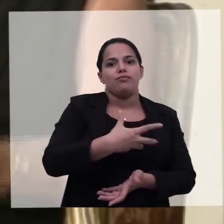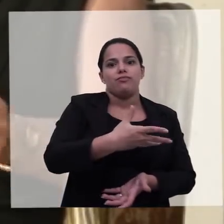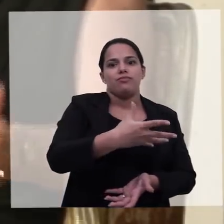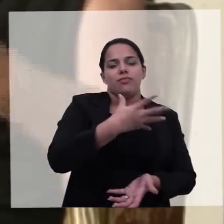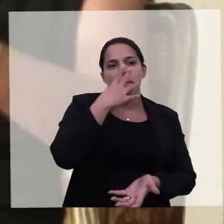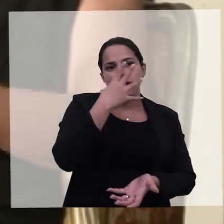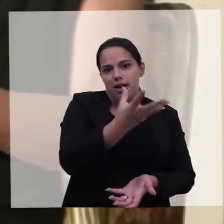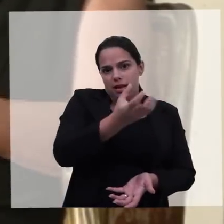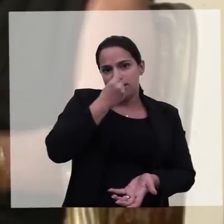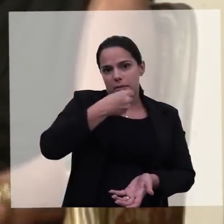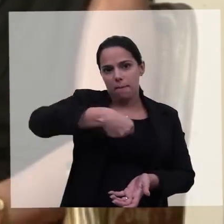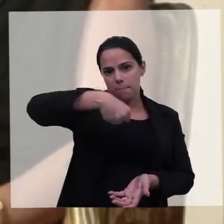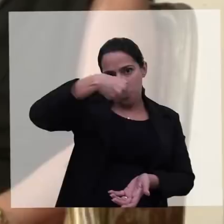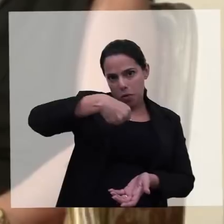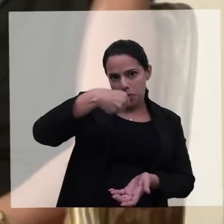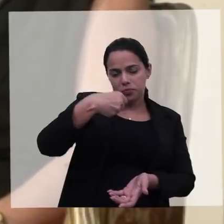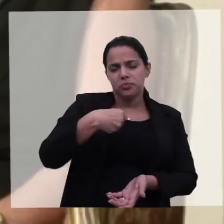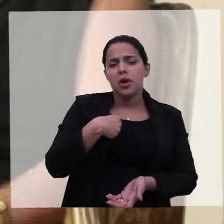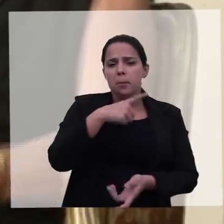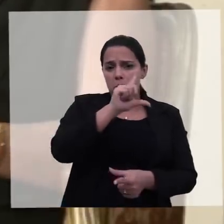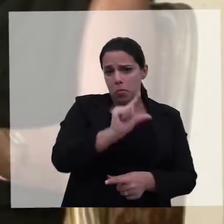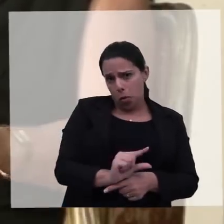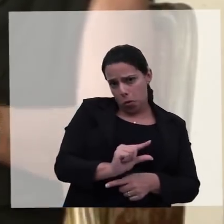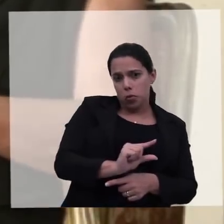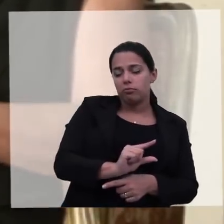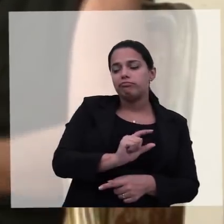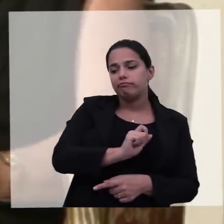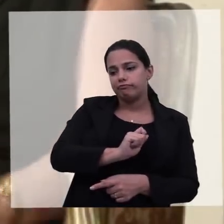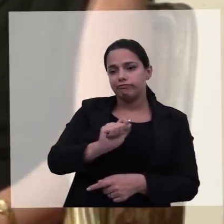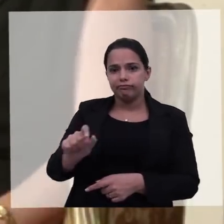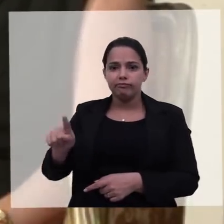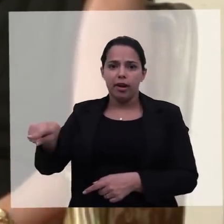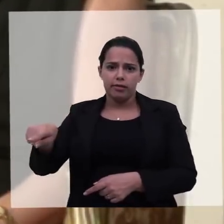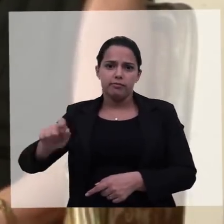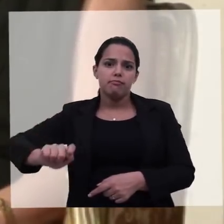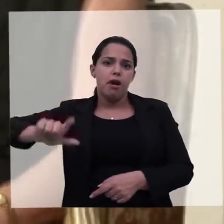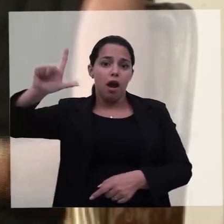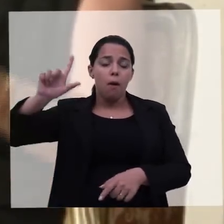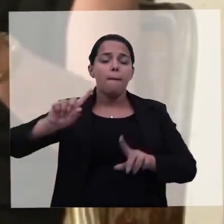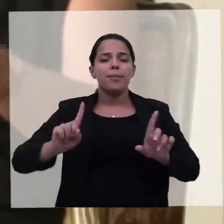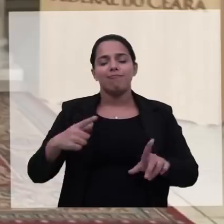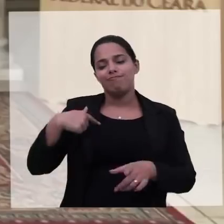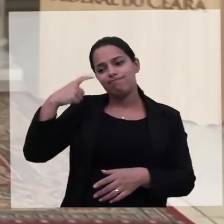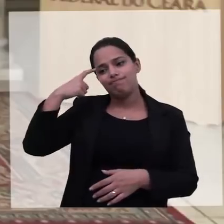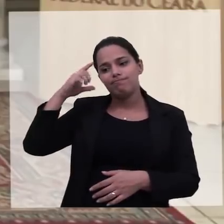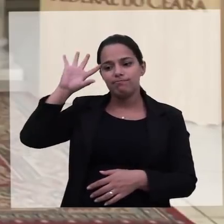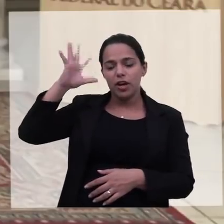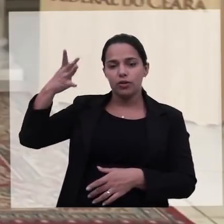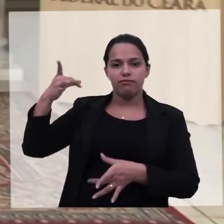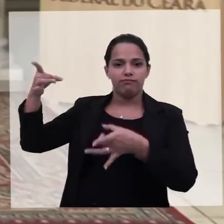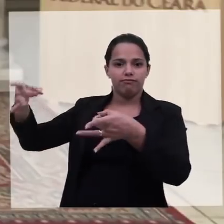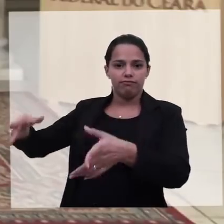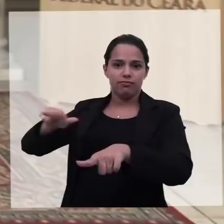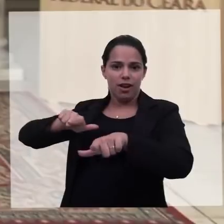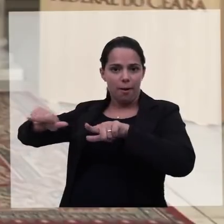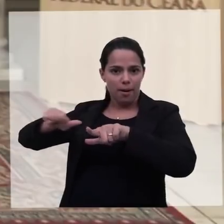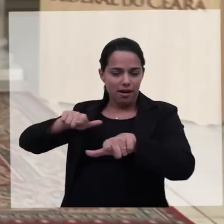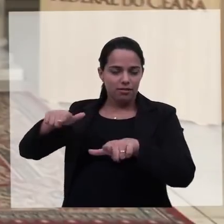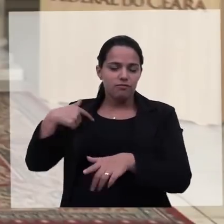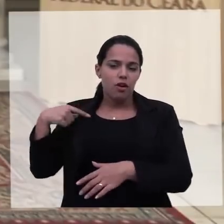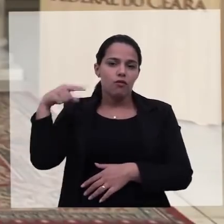algum dinheiro, era menos do que o que eu ganhava, era. Aí eu disse, então vou deixar de trabalhar e vou ficar